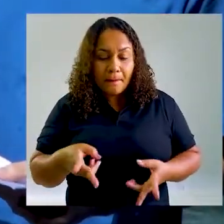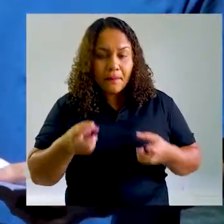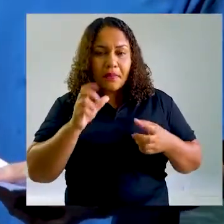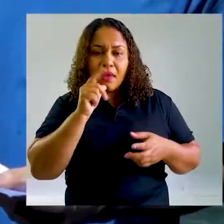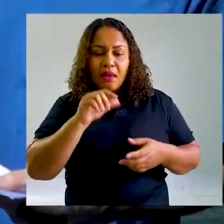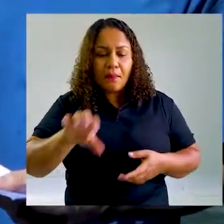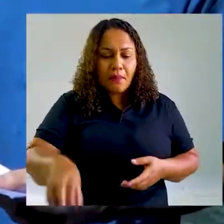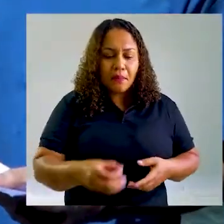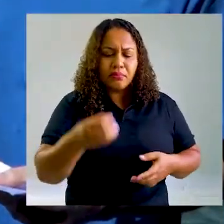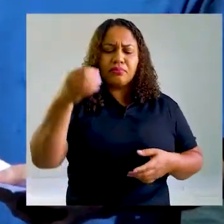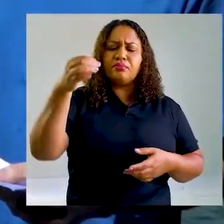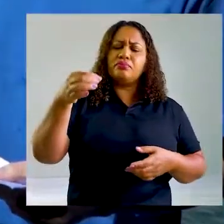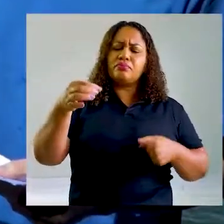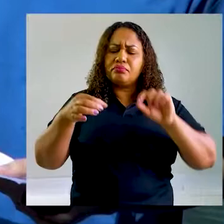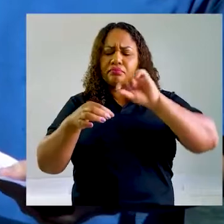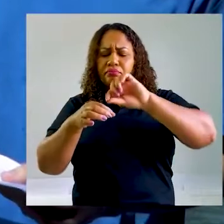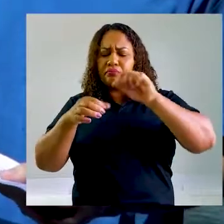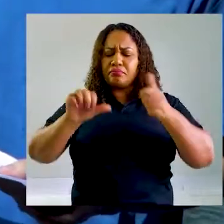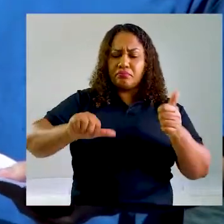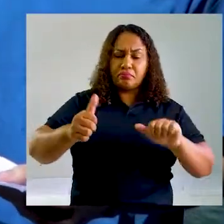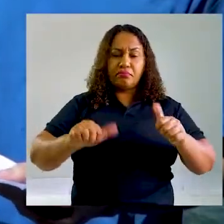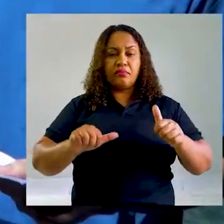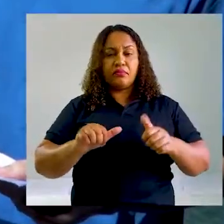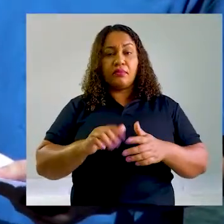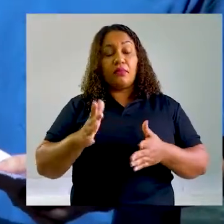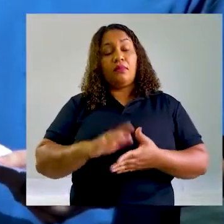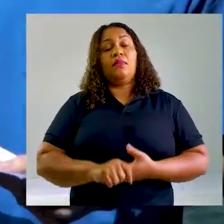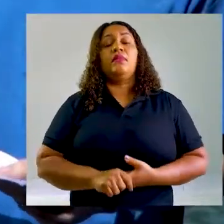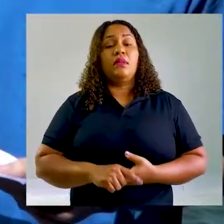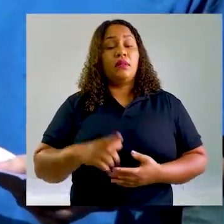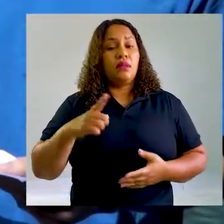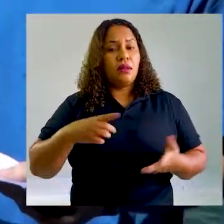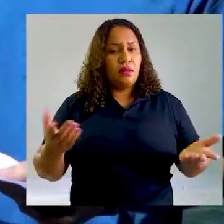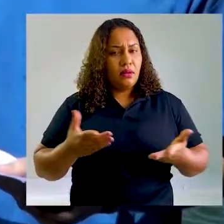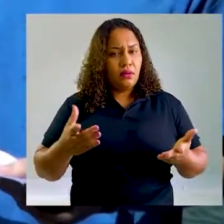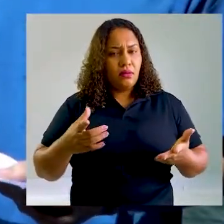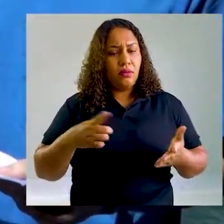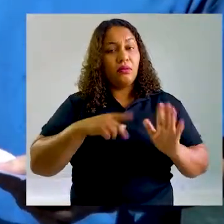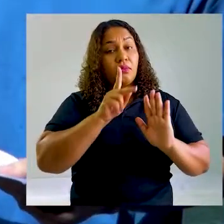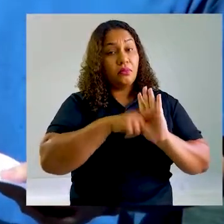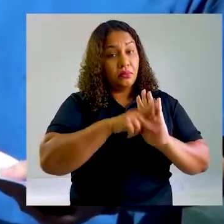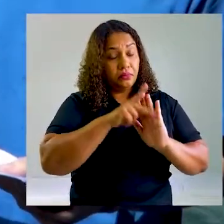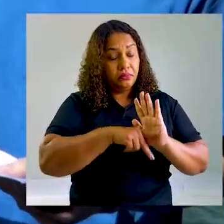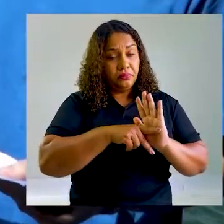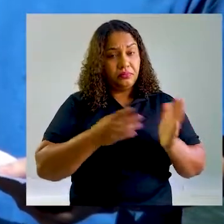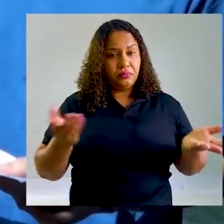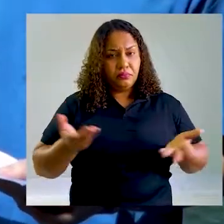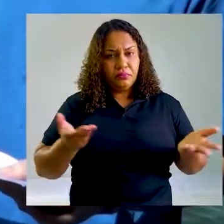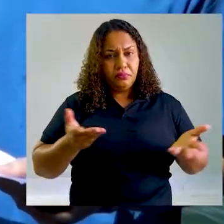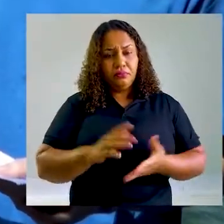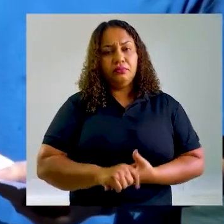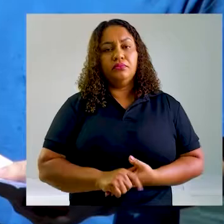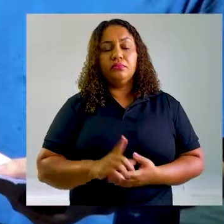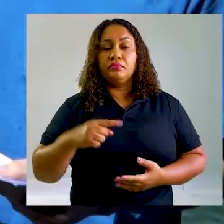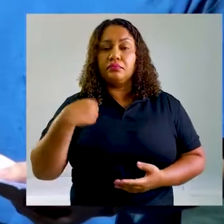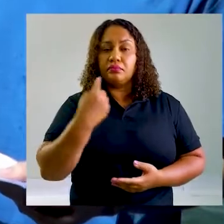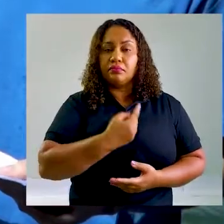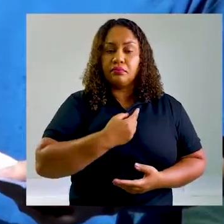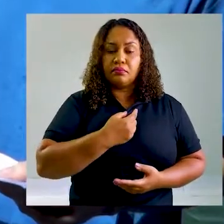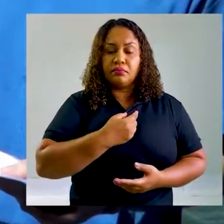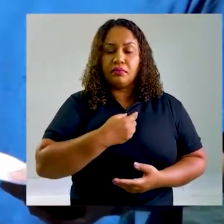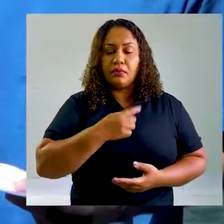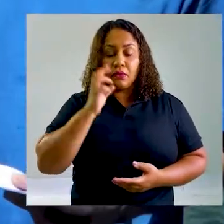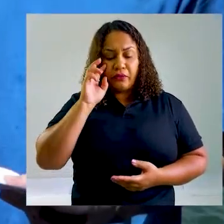verdade, dependendo da dinâmica do trabalho, a gente varia um pouco. Atualmente, por exemplo, nós temos um projeto em andamento onde nós